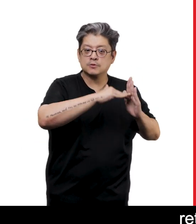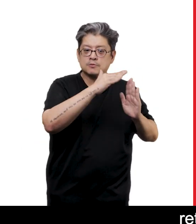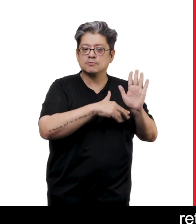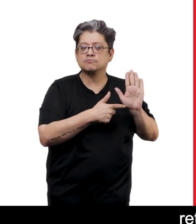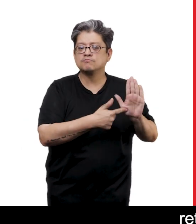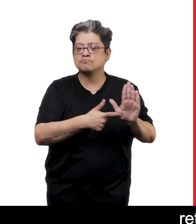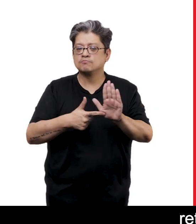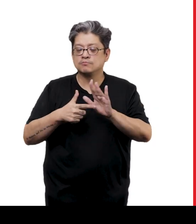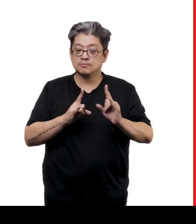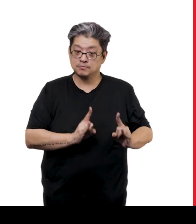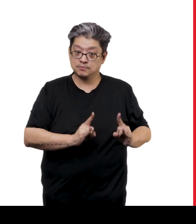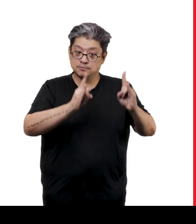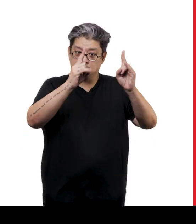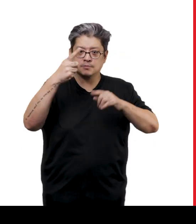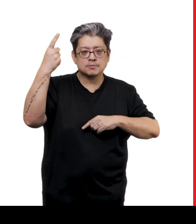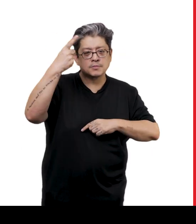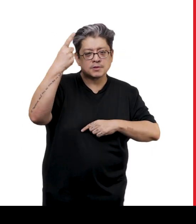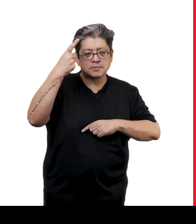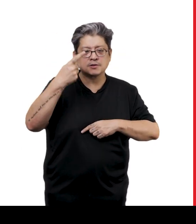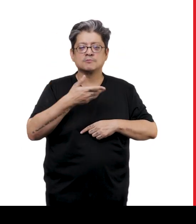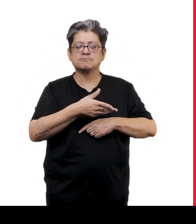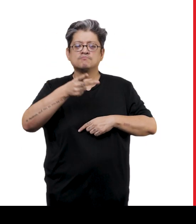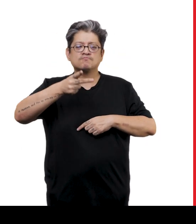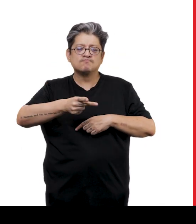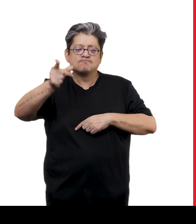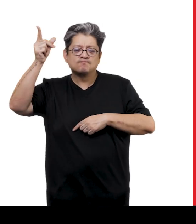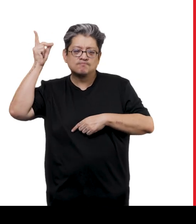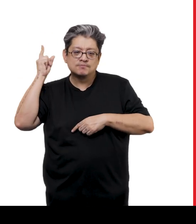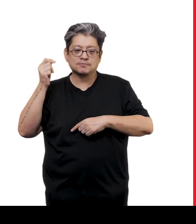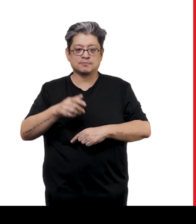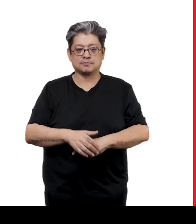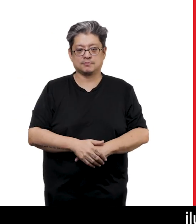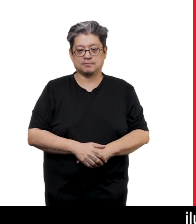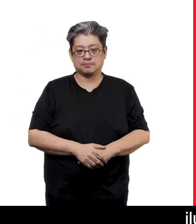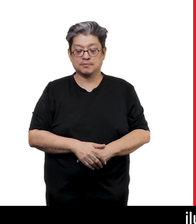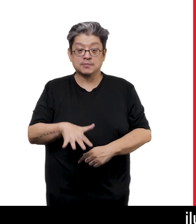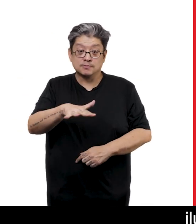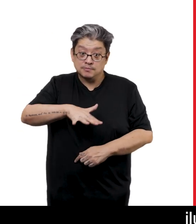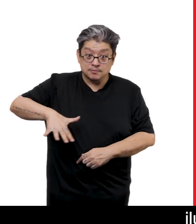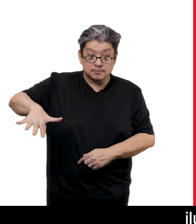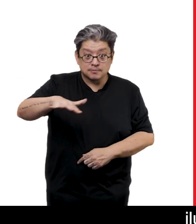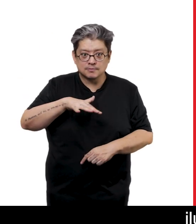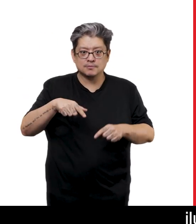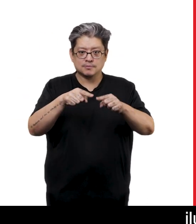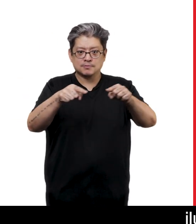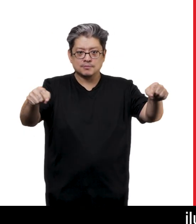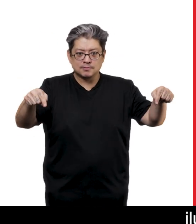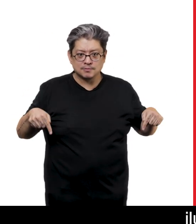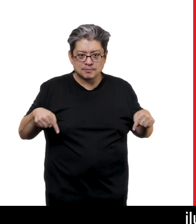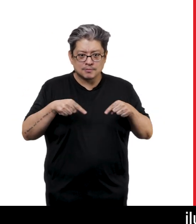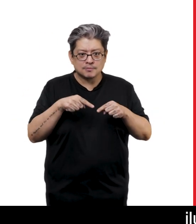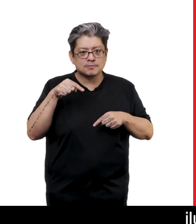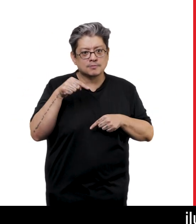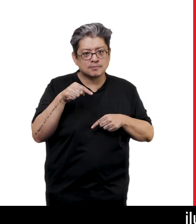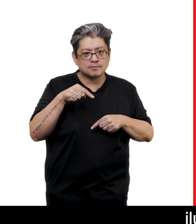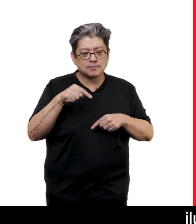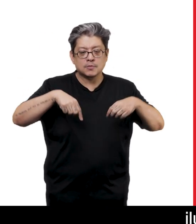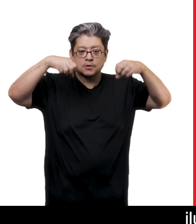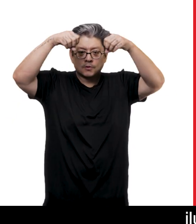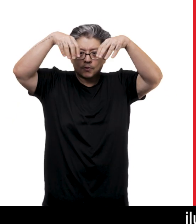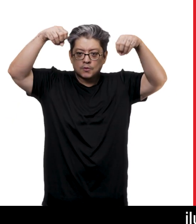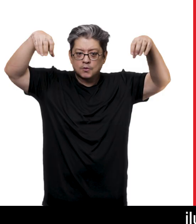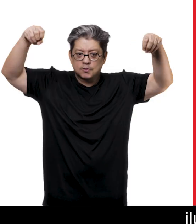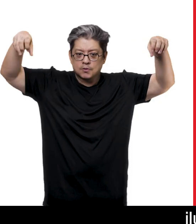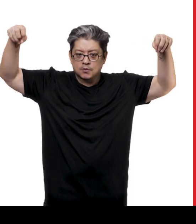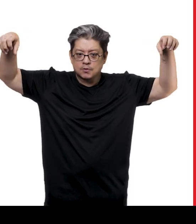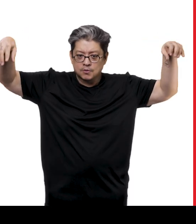Diários Associados. O ambiente é um salão retangular, iluminado tanto pelas luminárias dispostas em